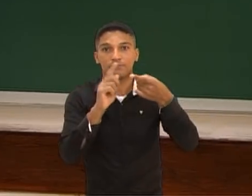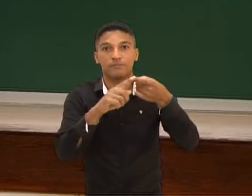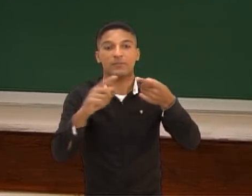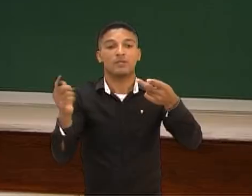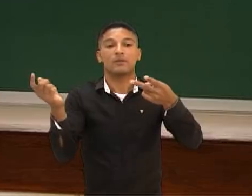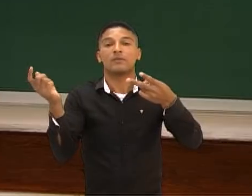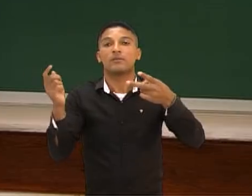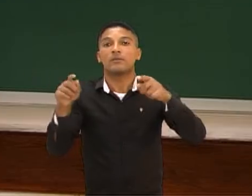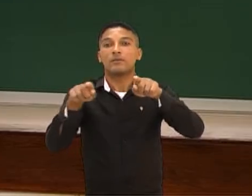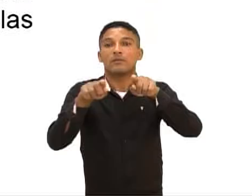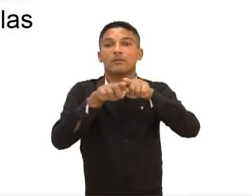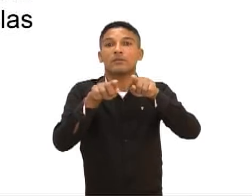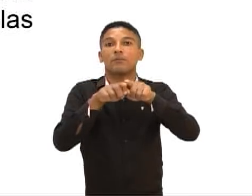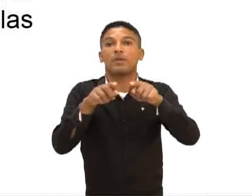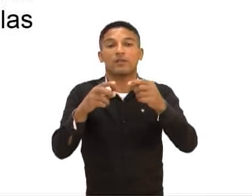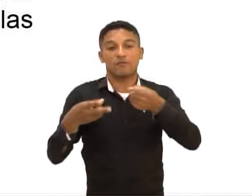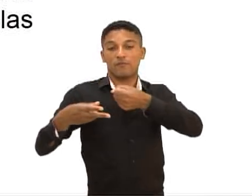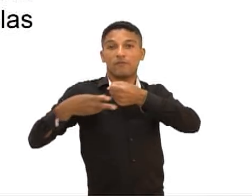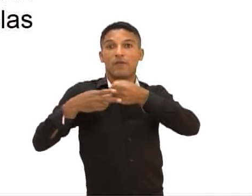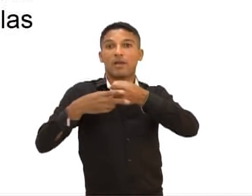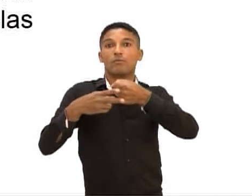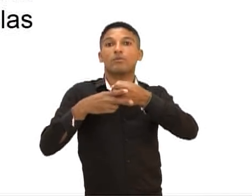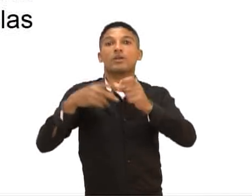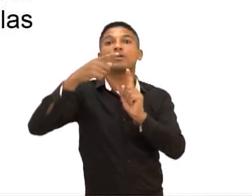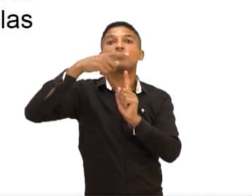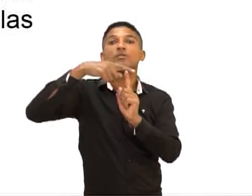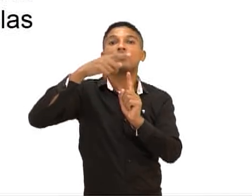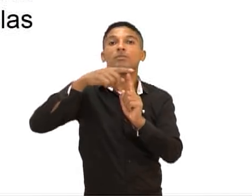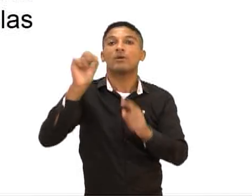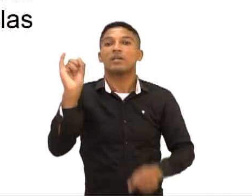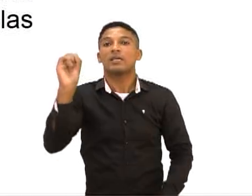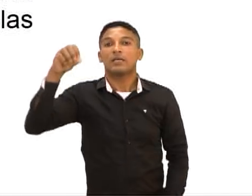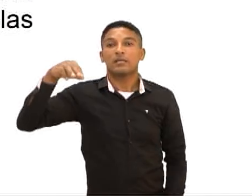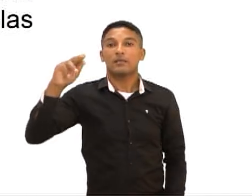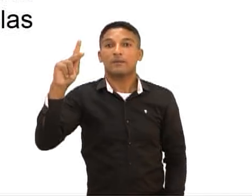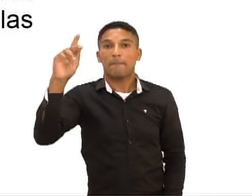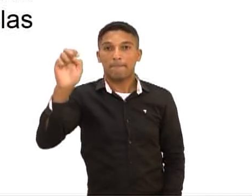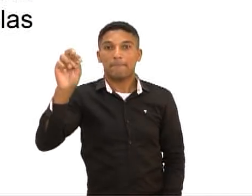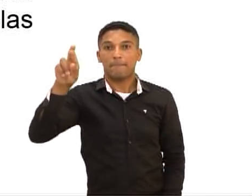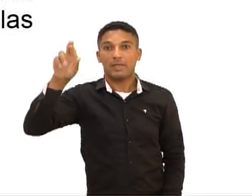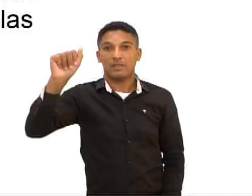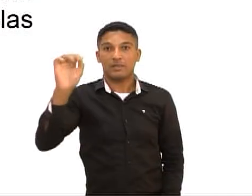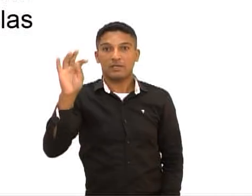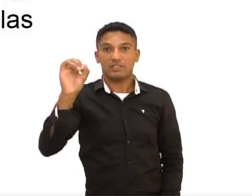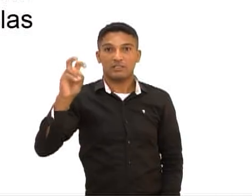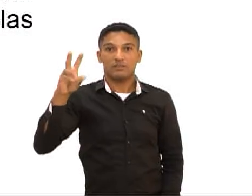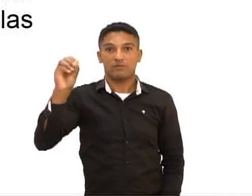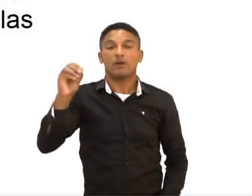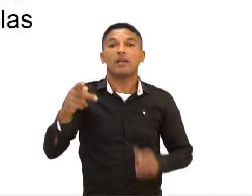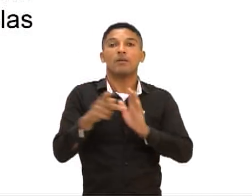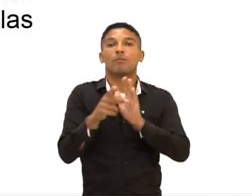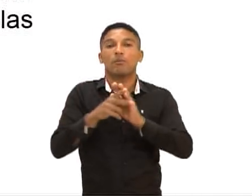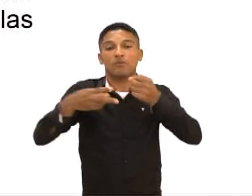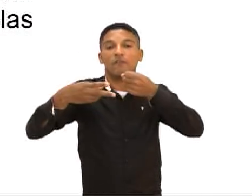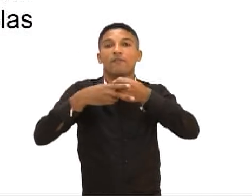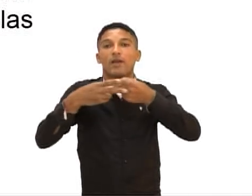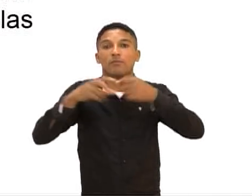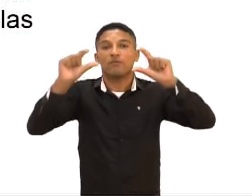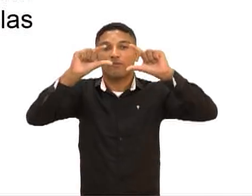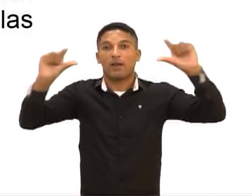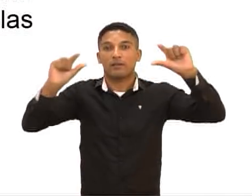modo imperativo a gente vai retomar, vai fazer uma revisão, né, para ver se vocês realmente conseguem se apropriar do uso, da forma de